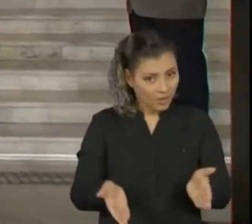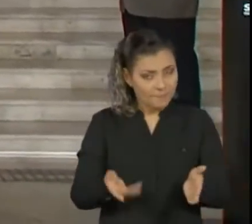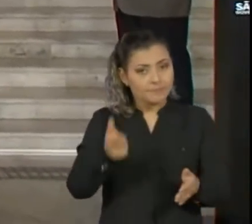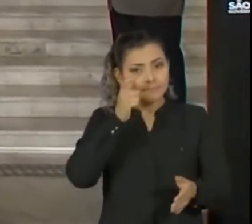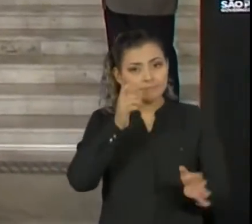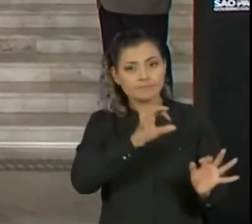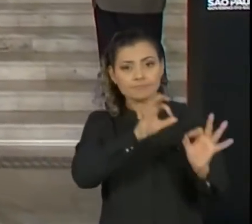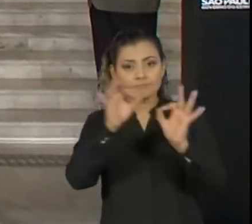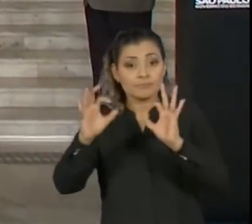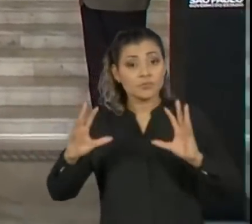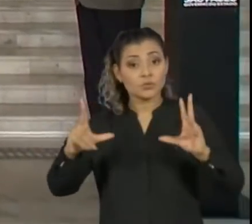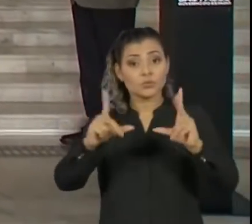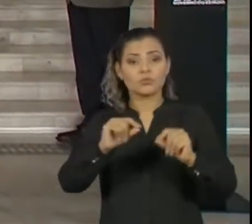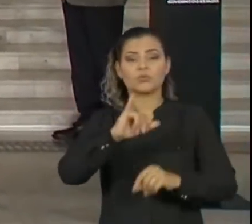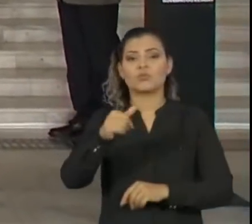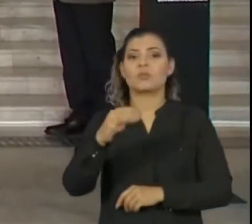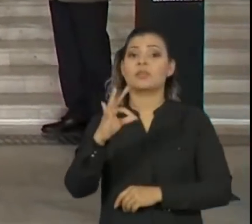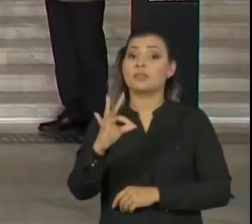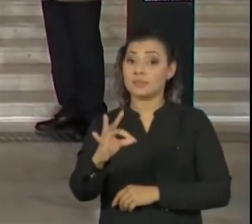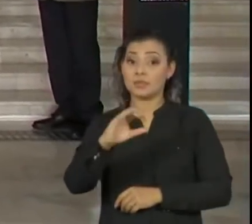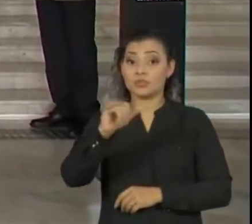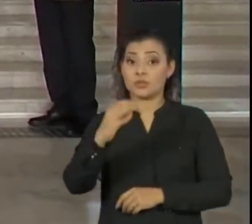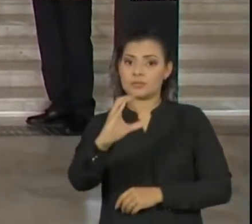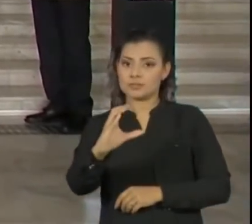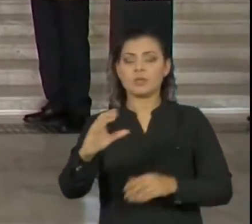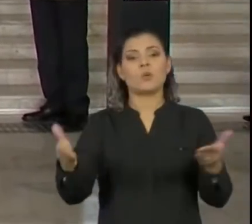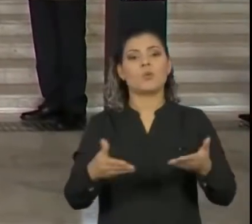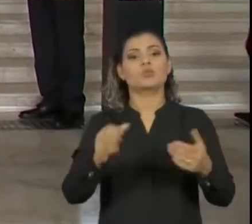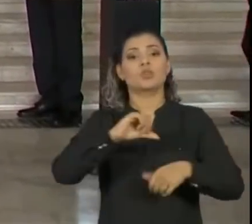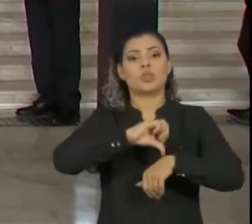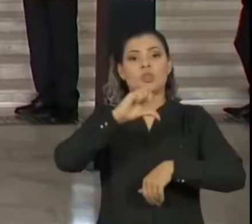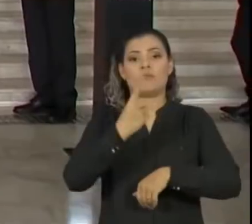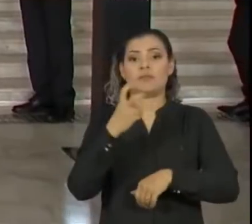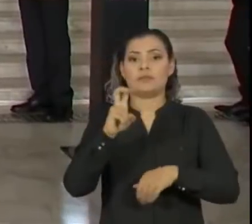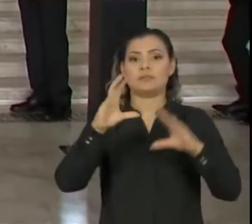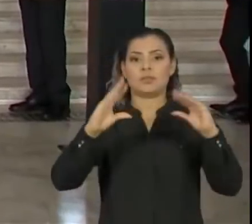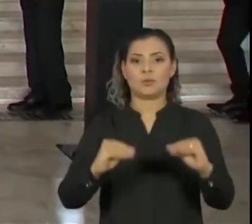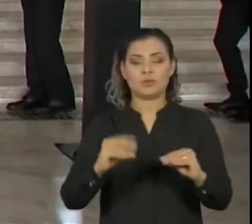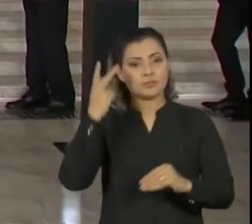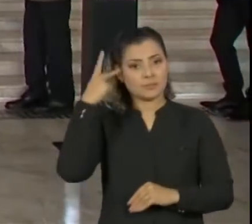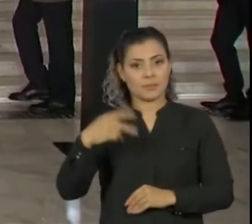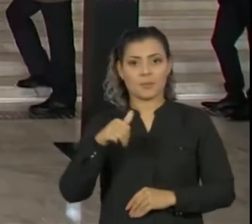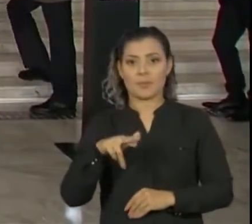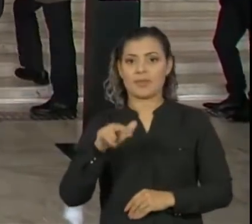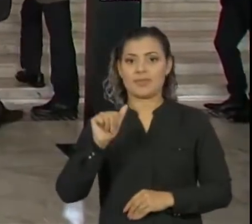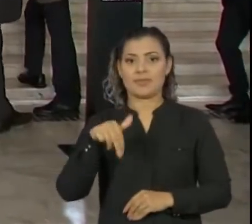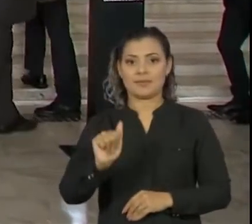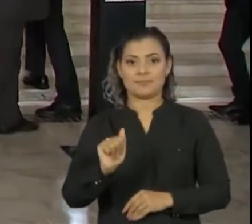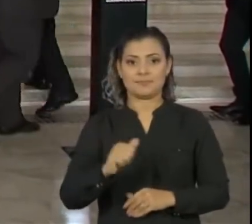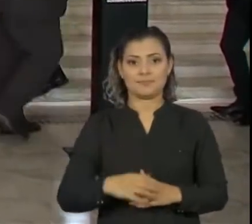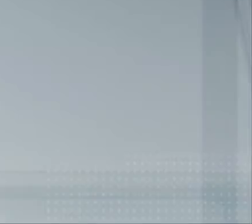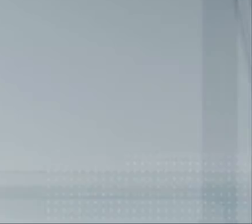a cobertura completa no Jornal da Cultura às 9h15 da noite. De São Paulo, Maria Manso.